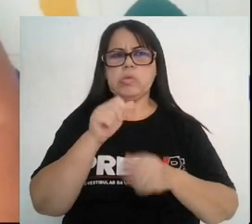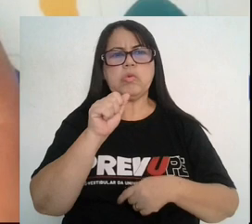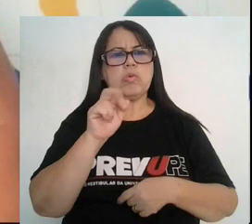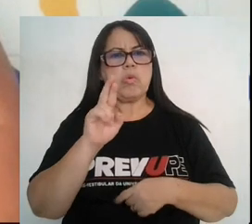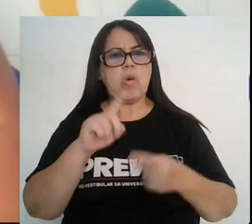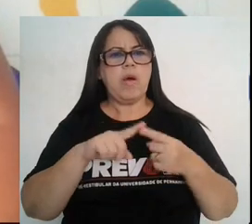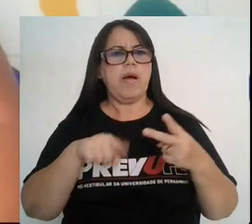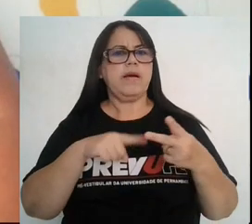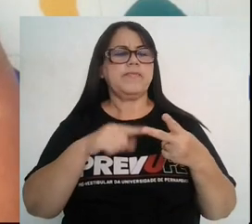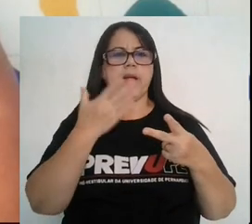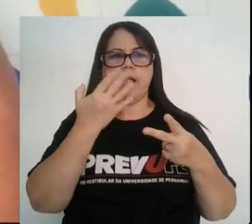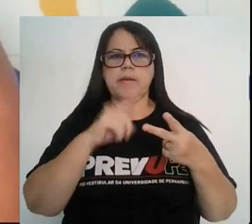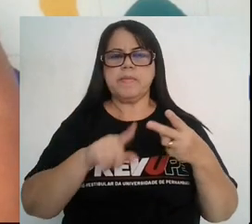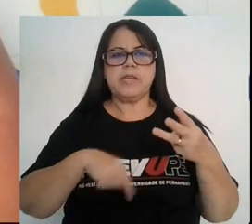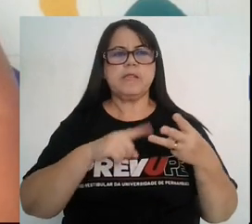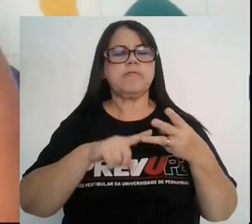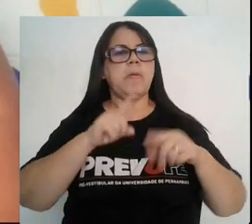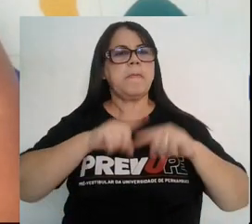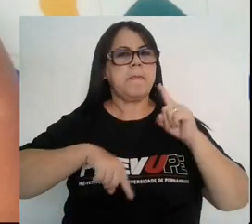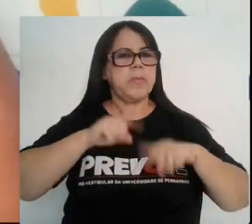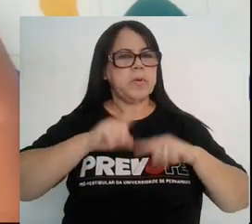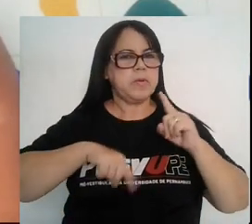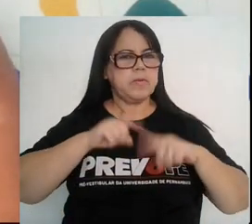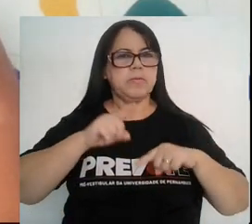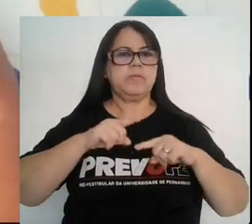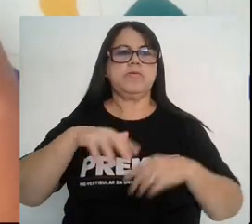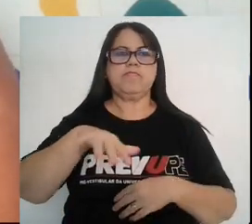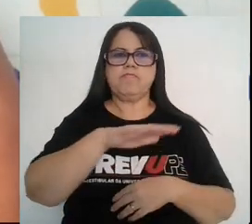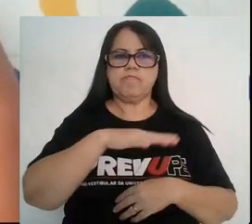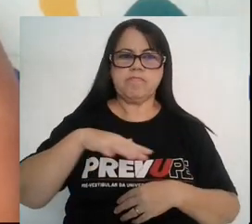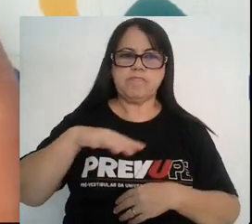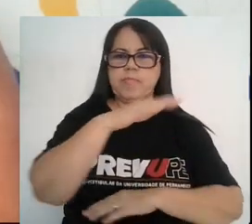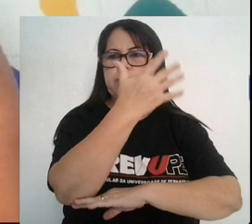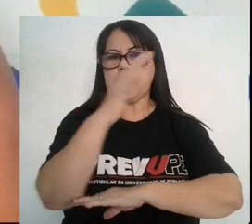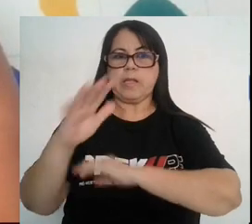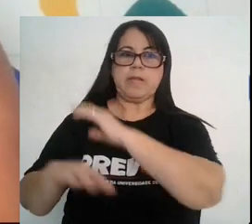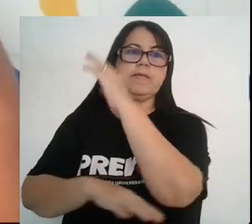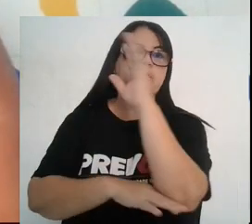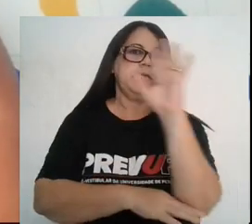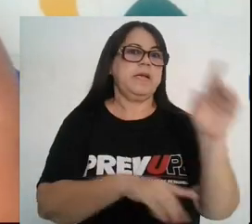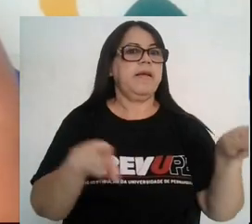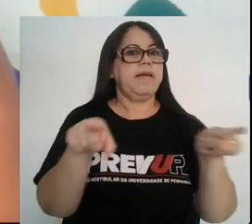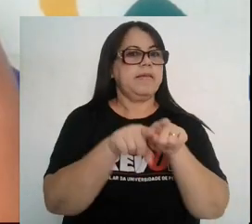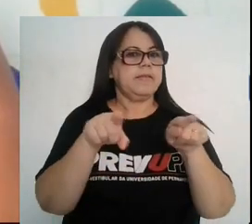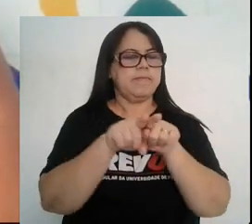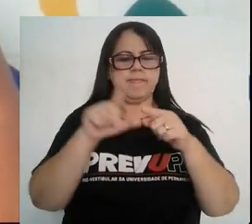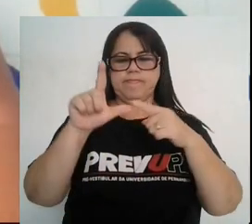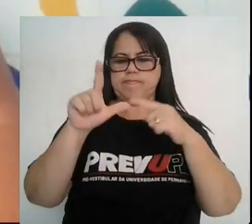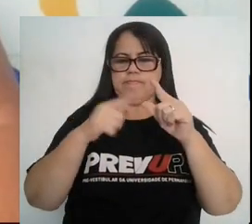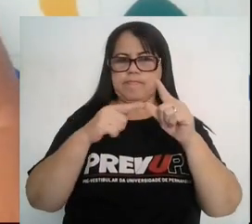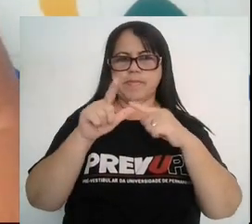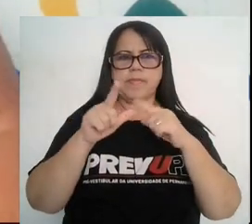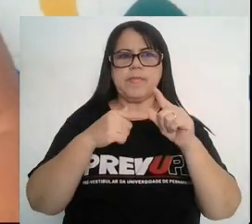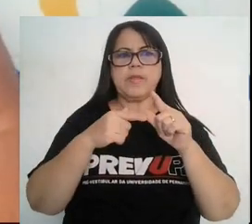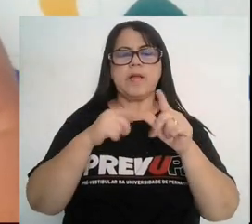que respiramos, nos alimentos, nos produtos que usamos, no meio ambiente e nas estrelas. Ela já